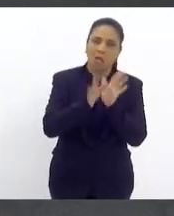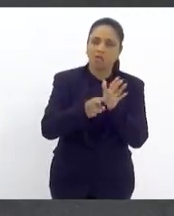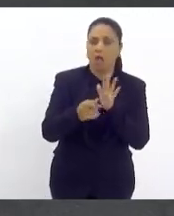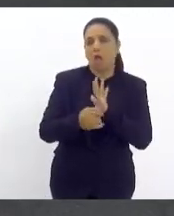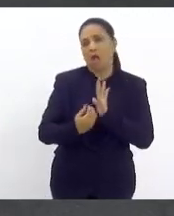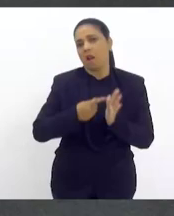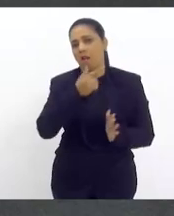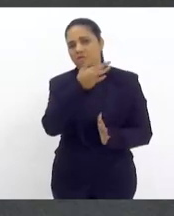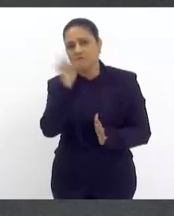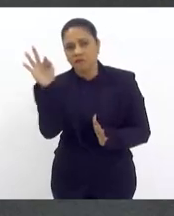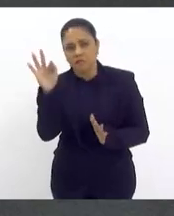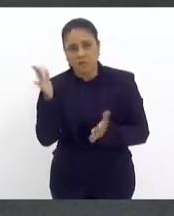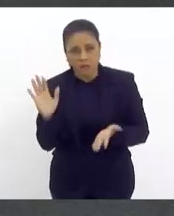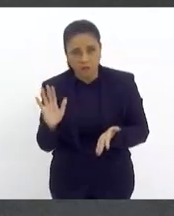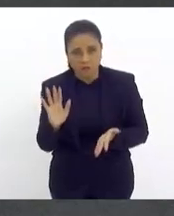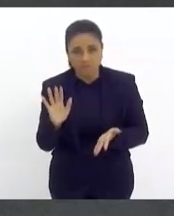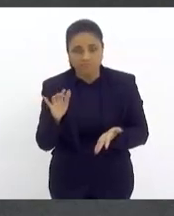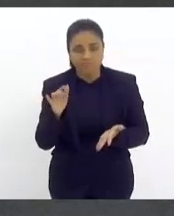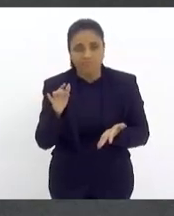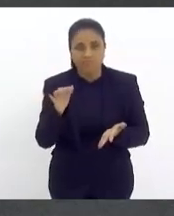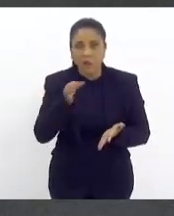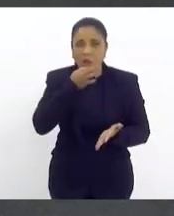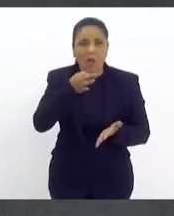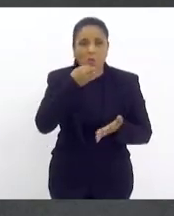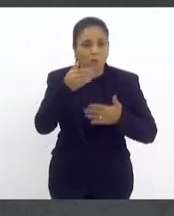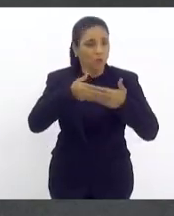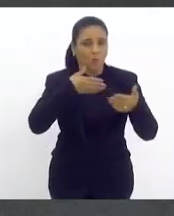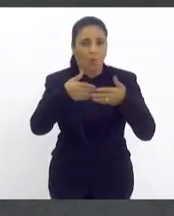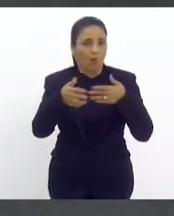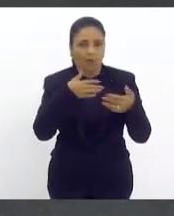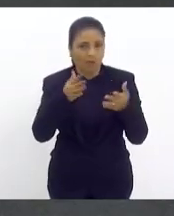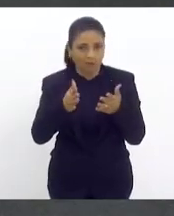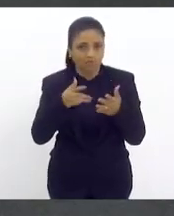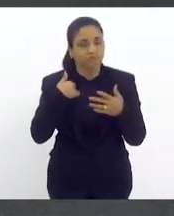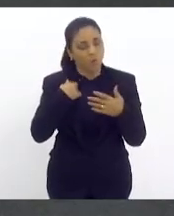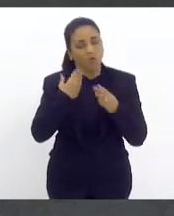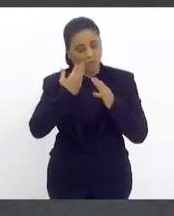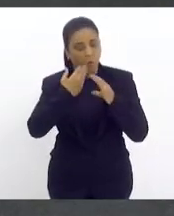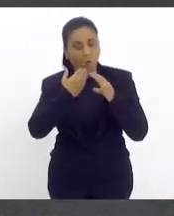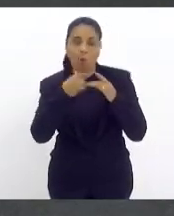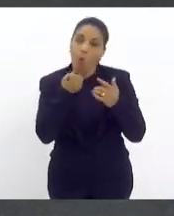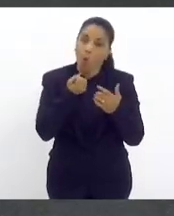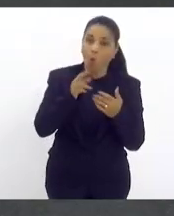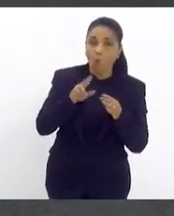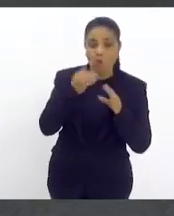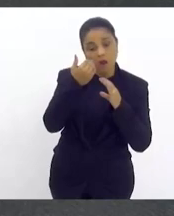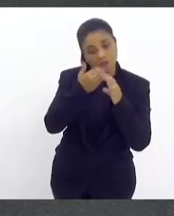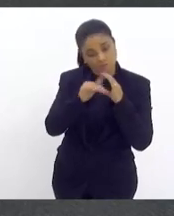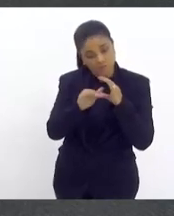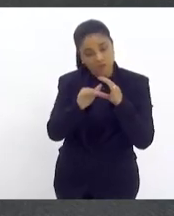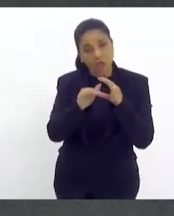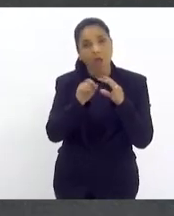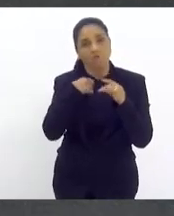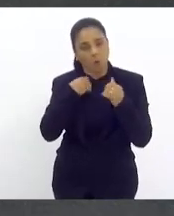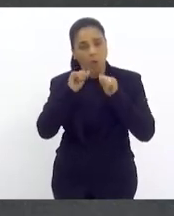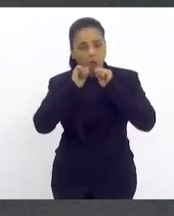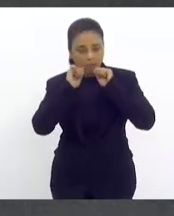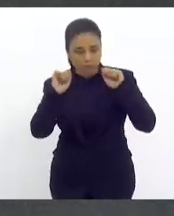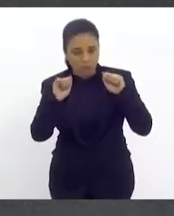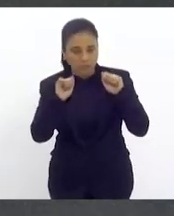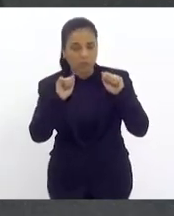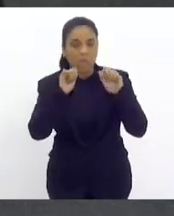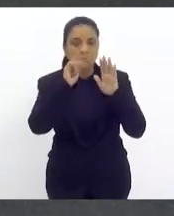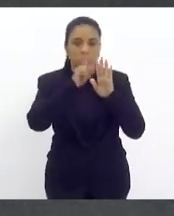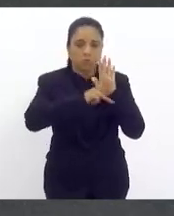argumento qualquer ou então sim vou enviar vou pedir para minha Assessoria preparar um anti-projeto aí